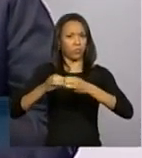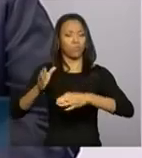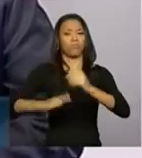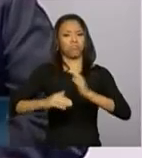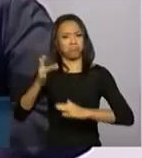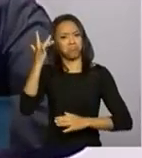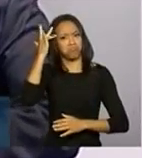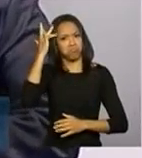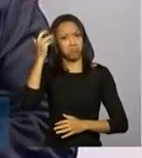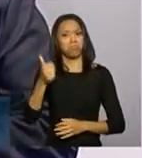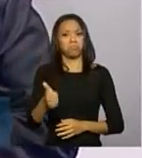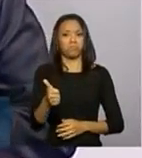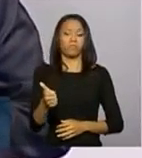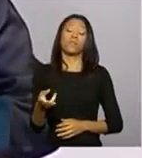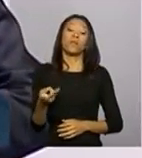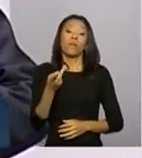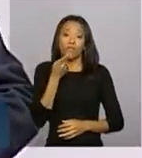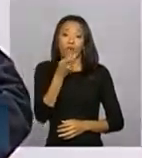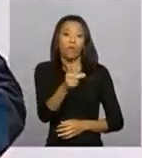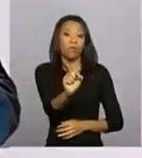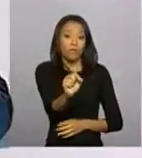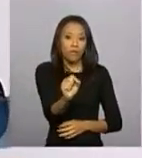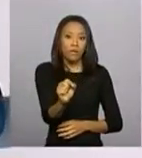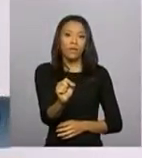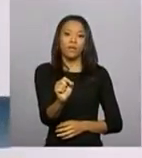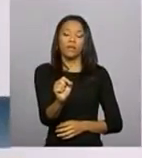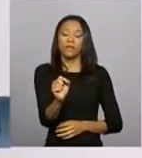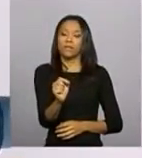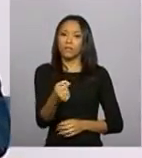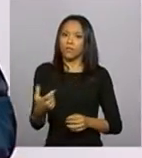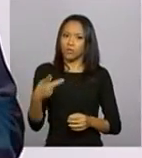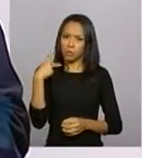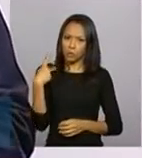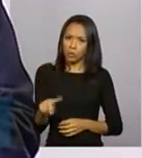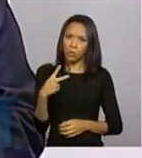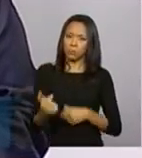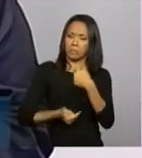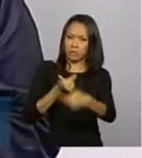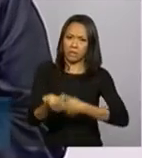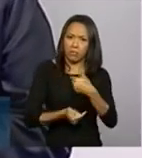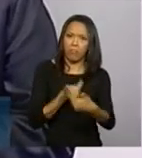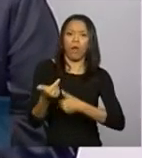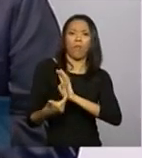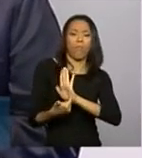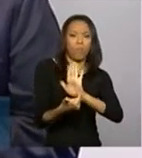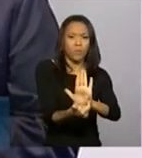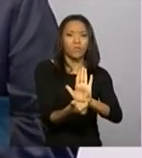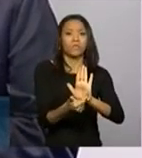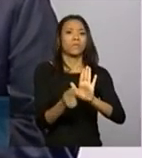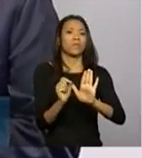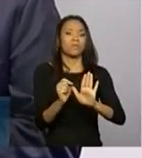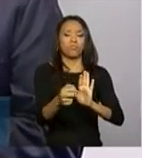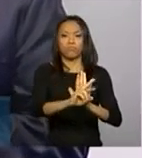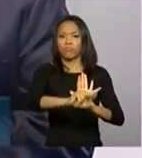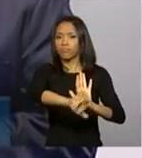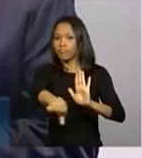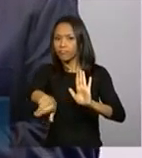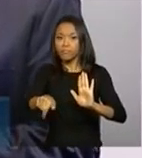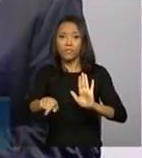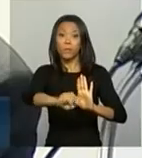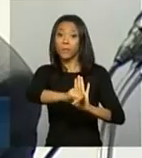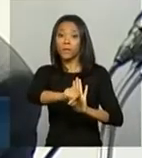soube trazer uma imensa realização com a sua capacidade de trabalho, realizações que